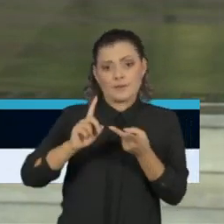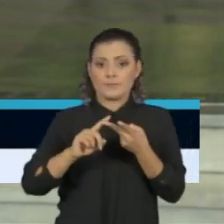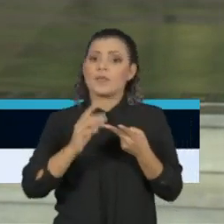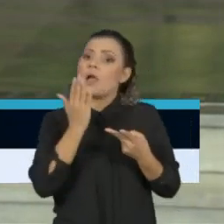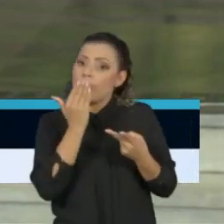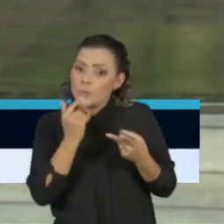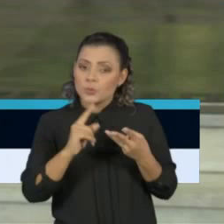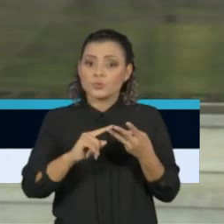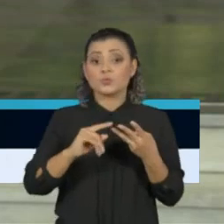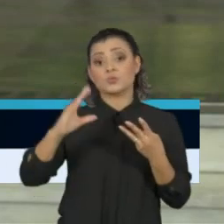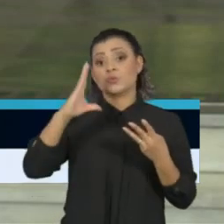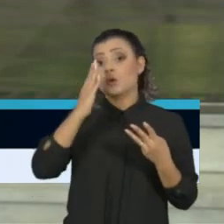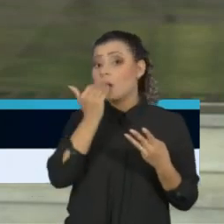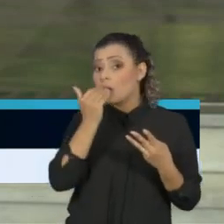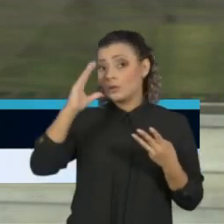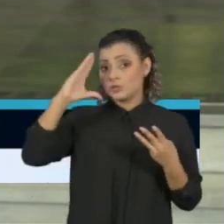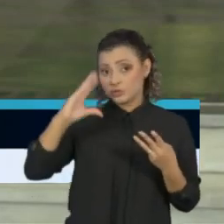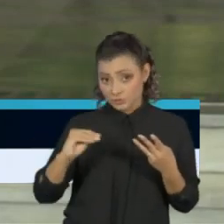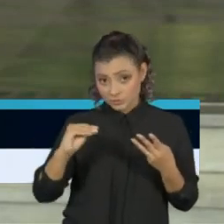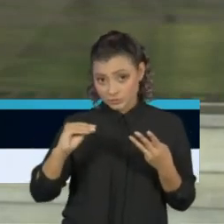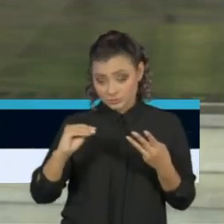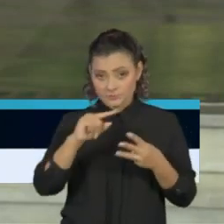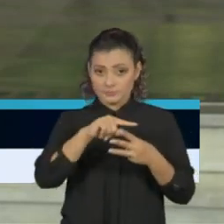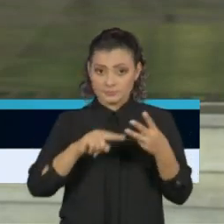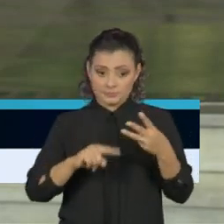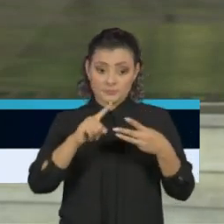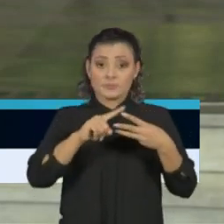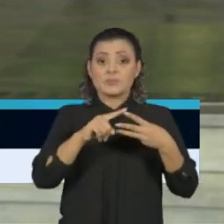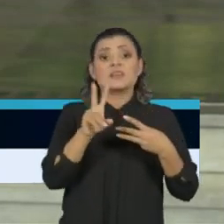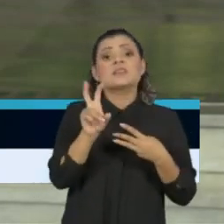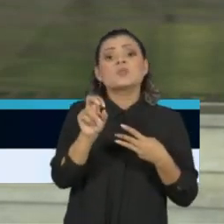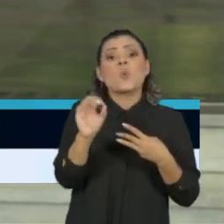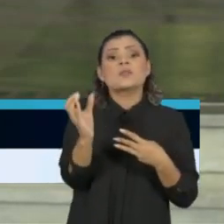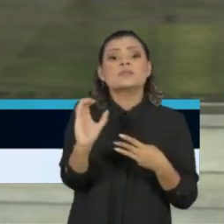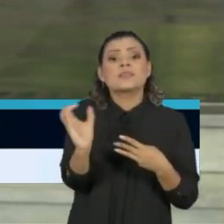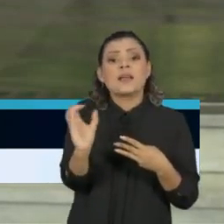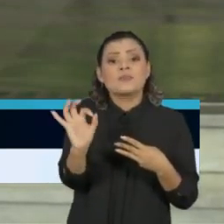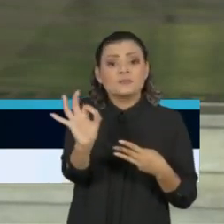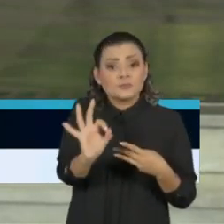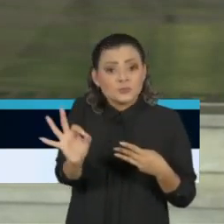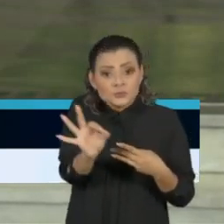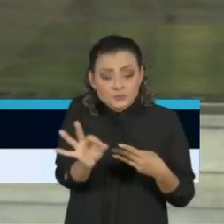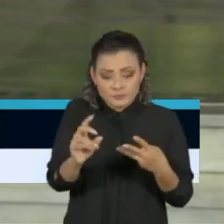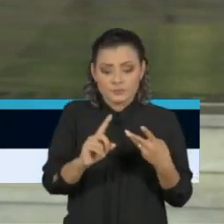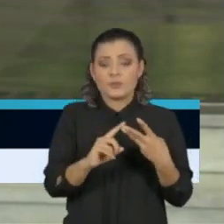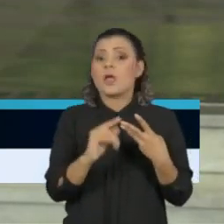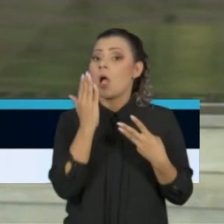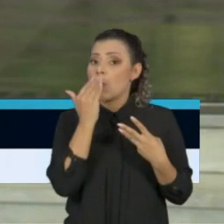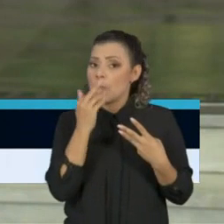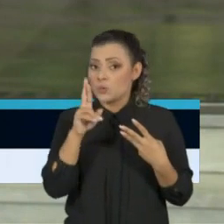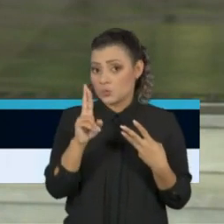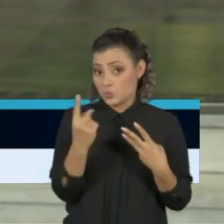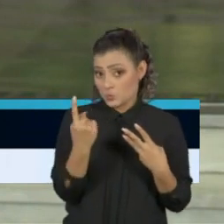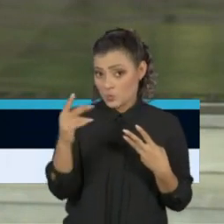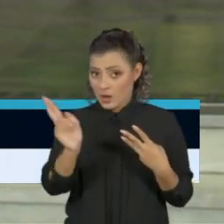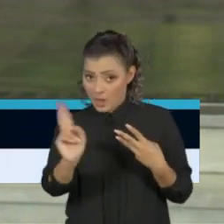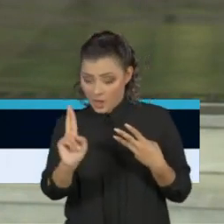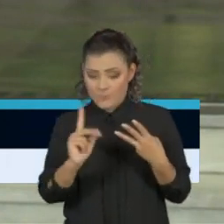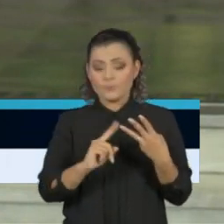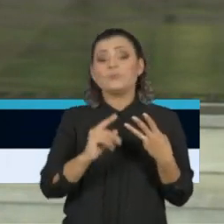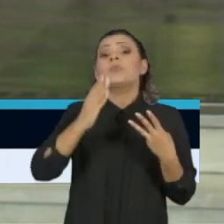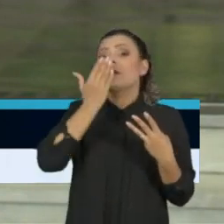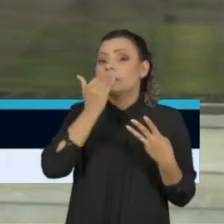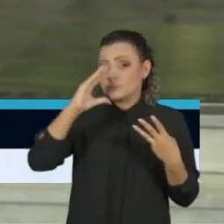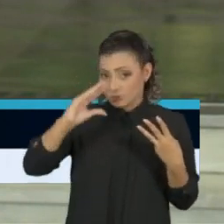almoço e jantar. Café da manhã a 50 centavos, almoço a R$1, jantar a